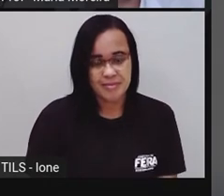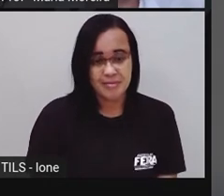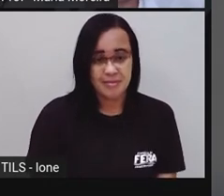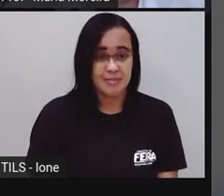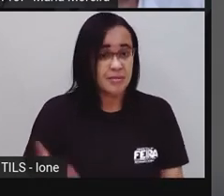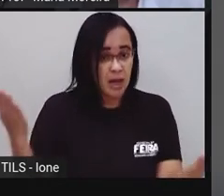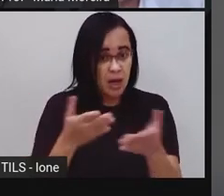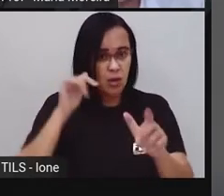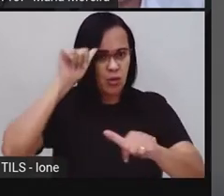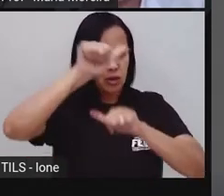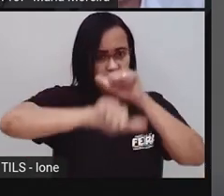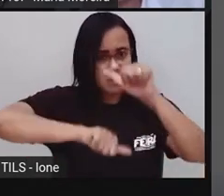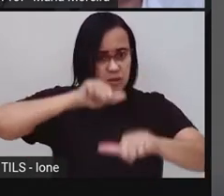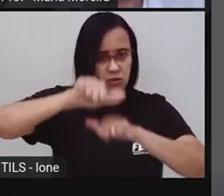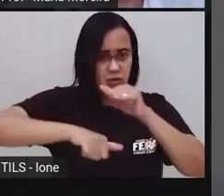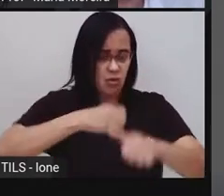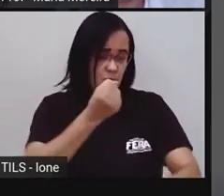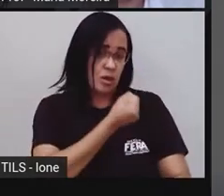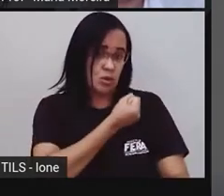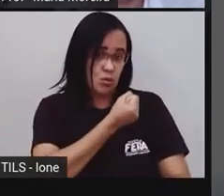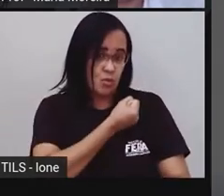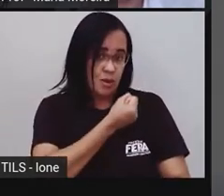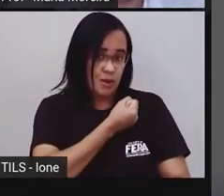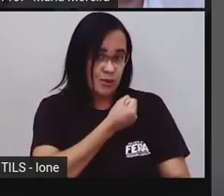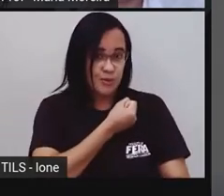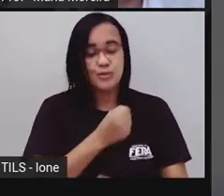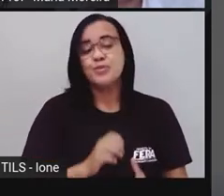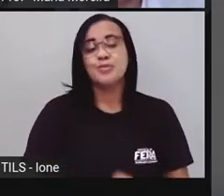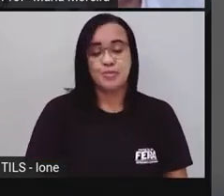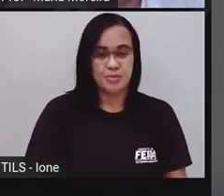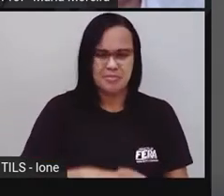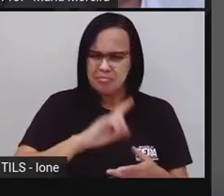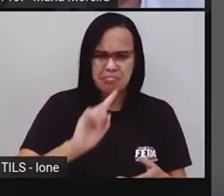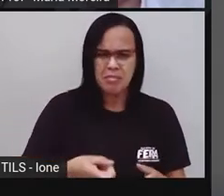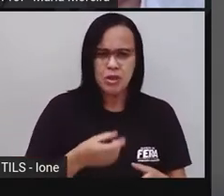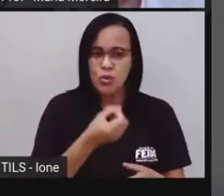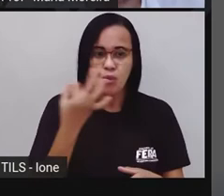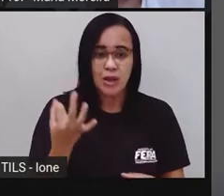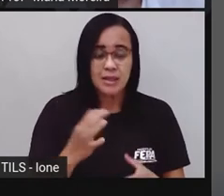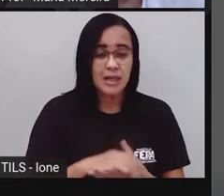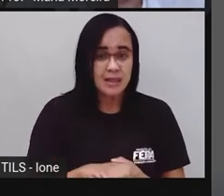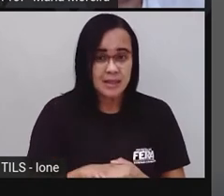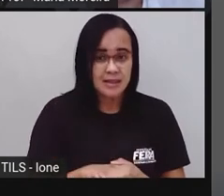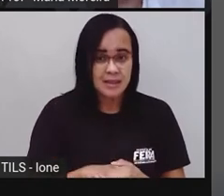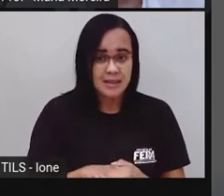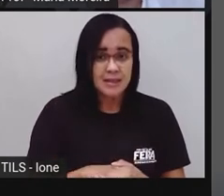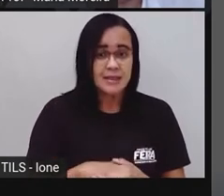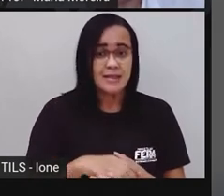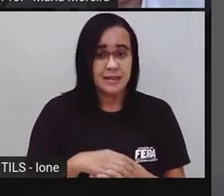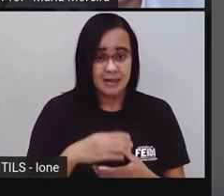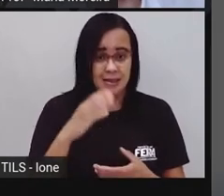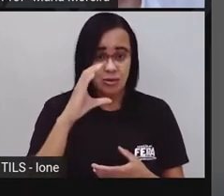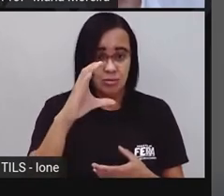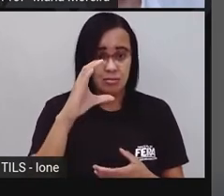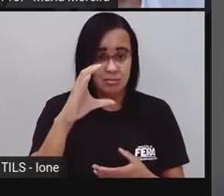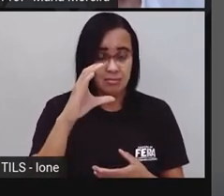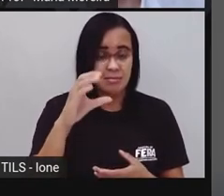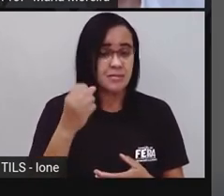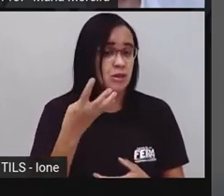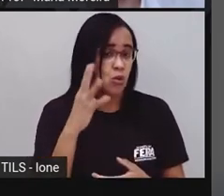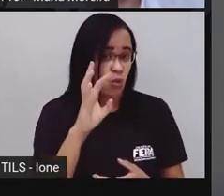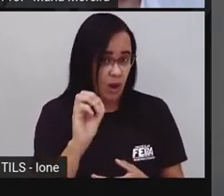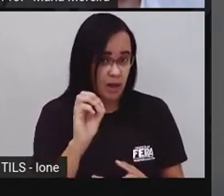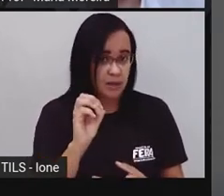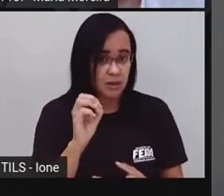transformar isso aqui o numeral Quantas unidades de milhar eu tenho uma quantas centenas quatro